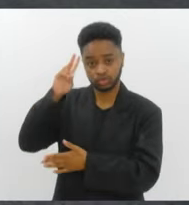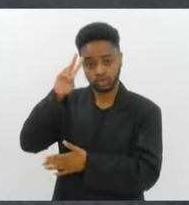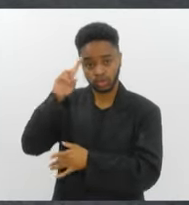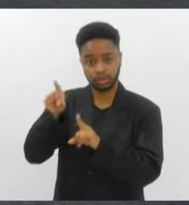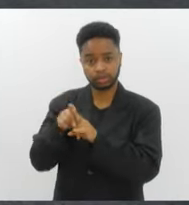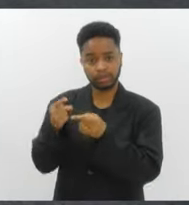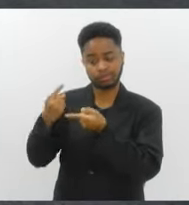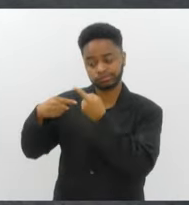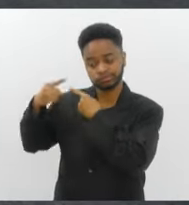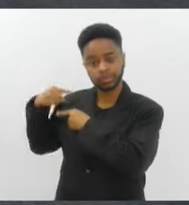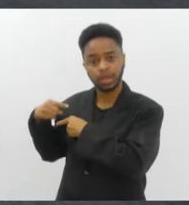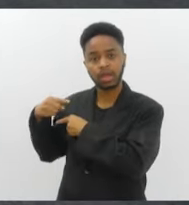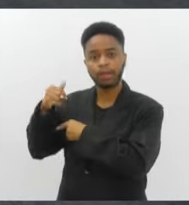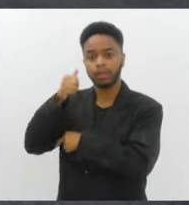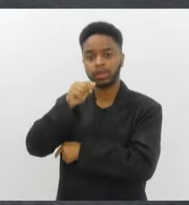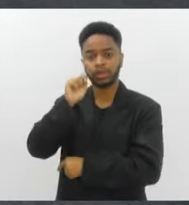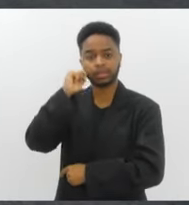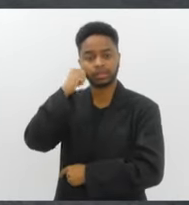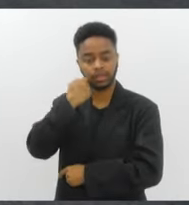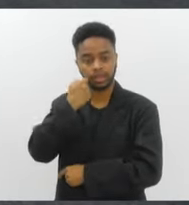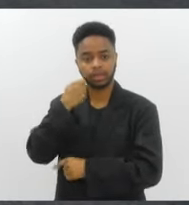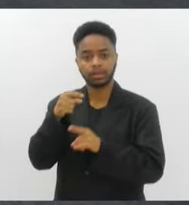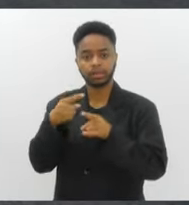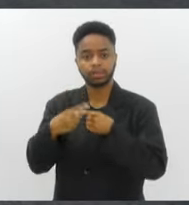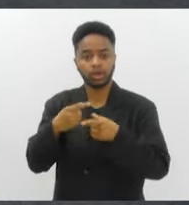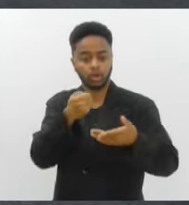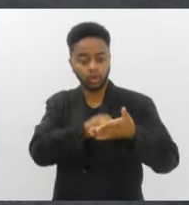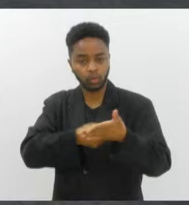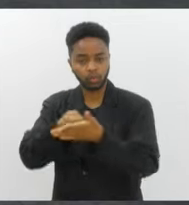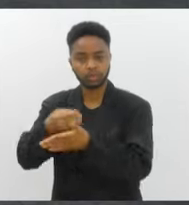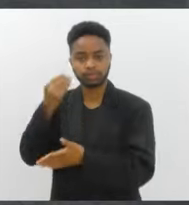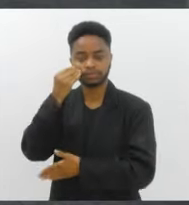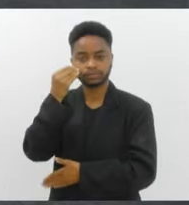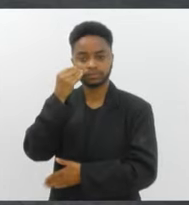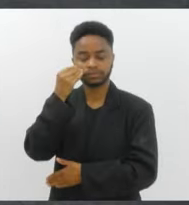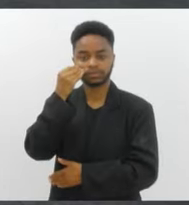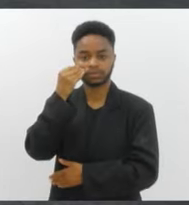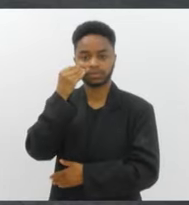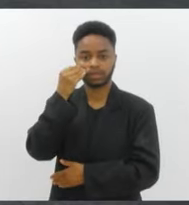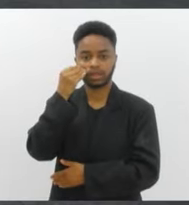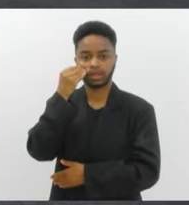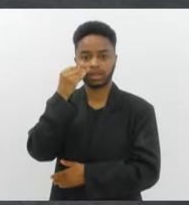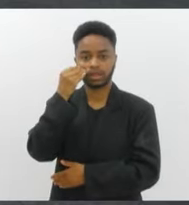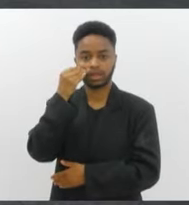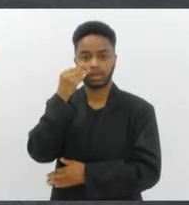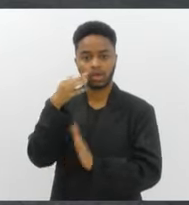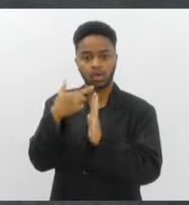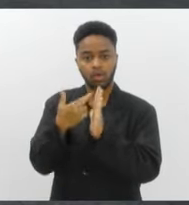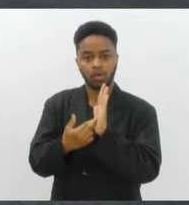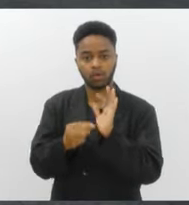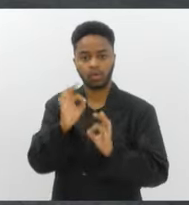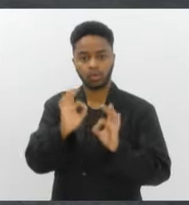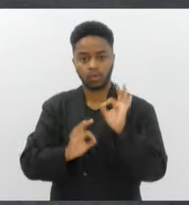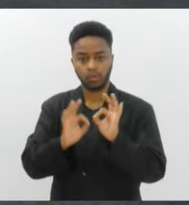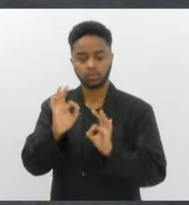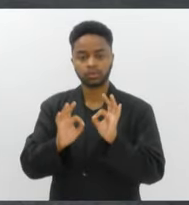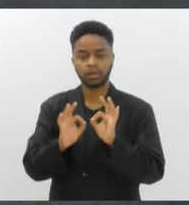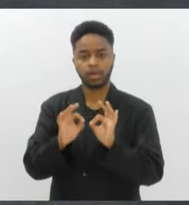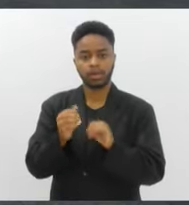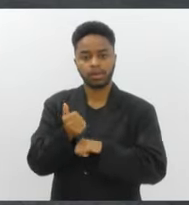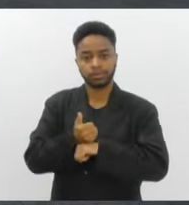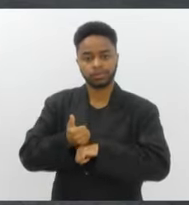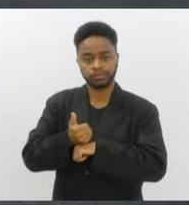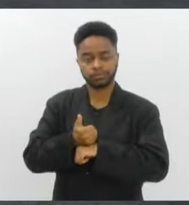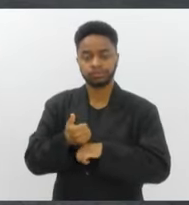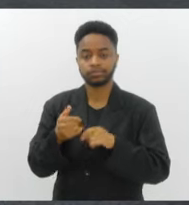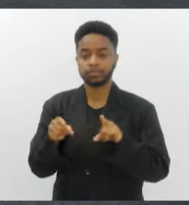de mulheres negras que lutam para ter aí essa regulamentação enquanto profissionais.